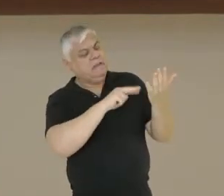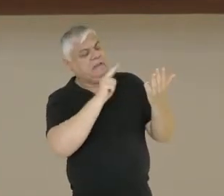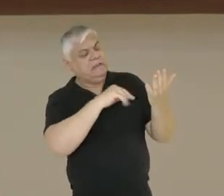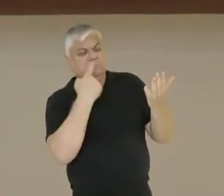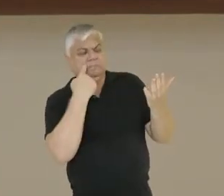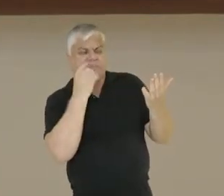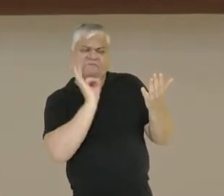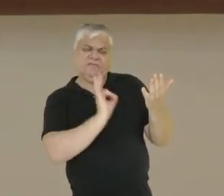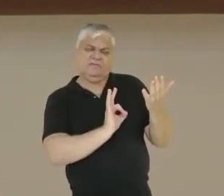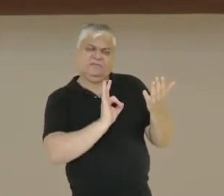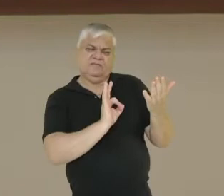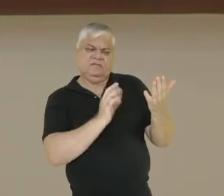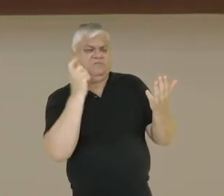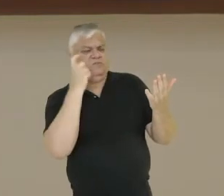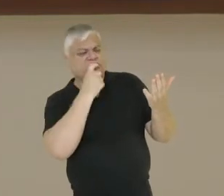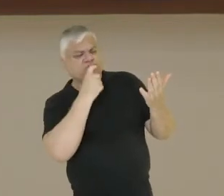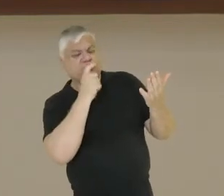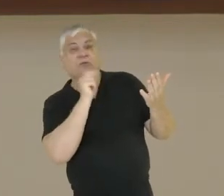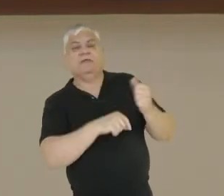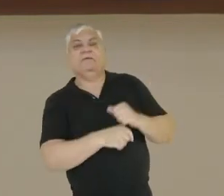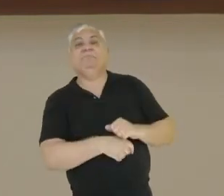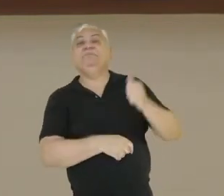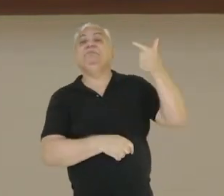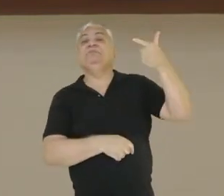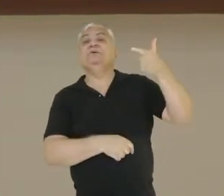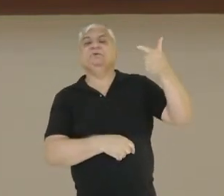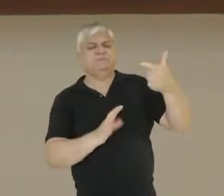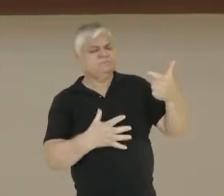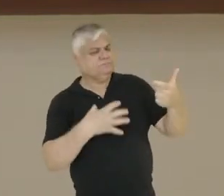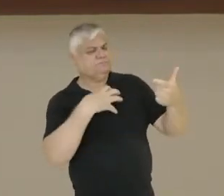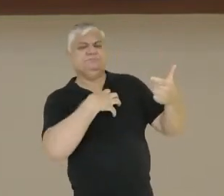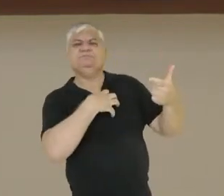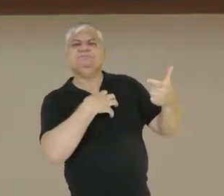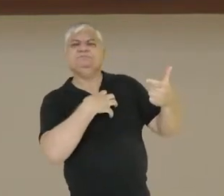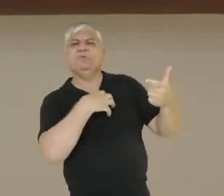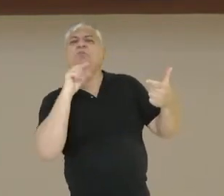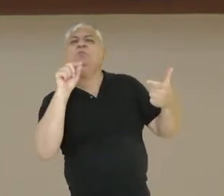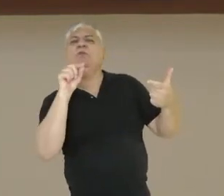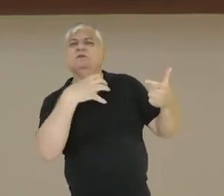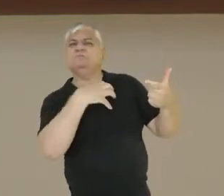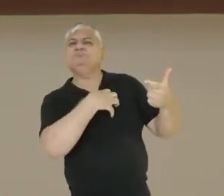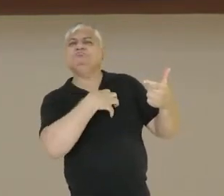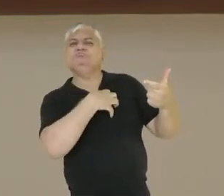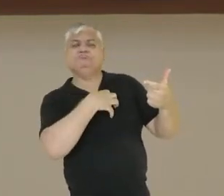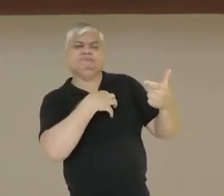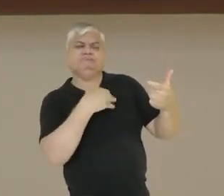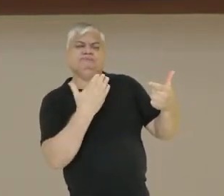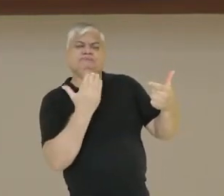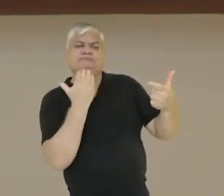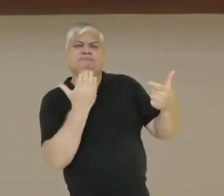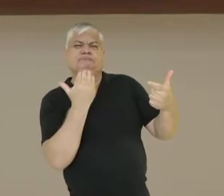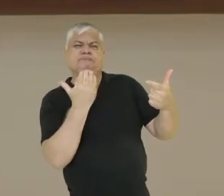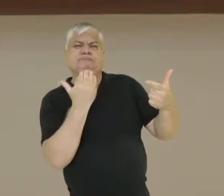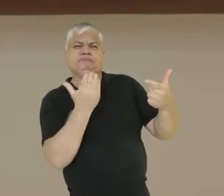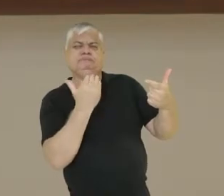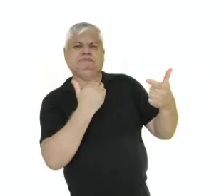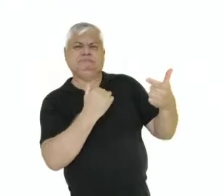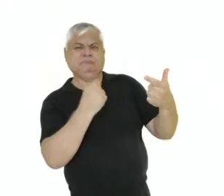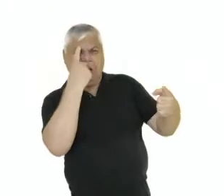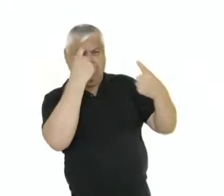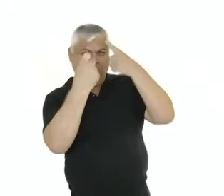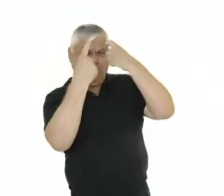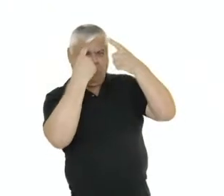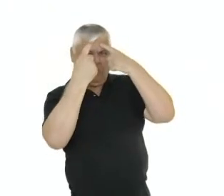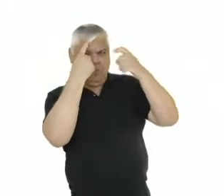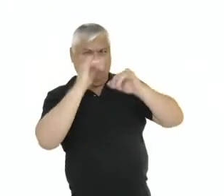imediato. 2. Ela lhe causou alguma reação emocional muito grande? Desconfie. Notícias inventadas são feitas